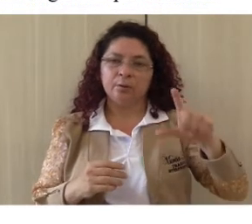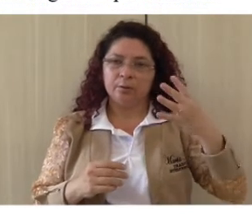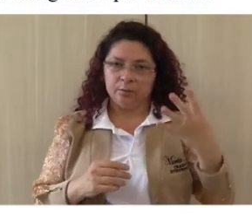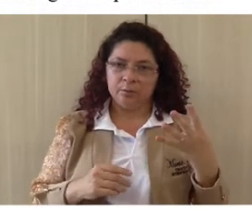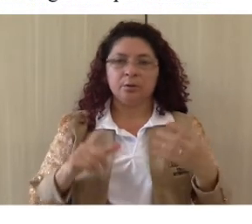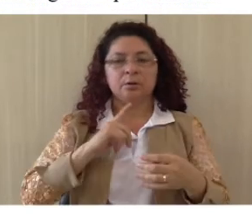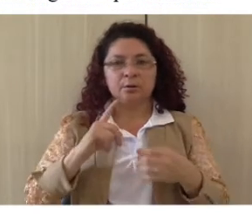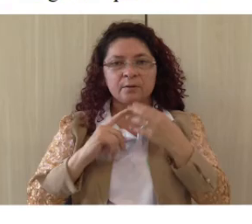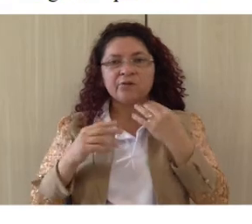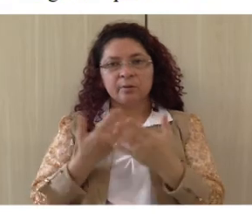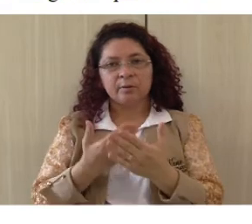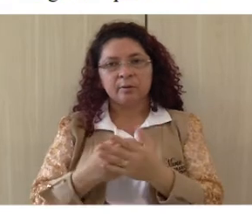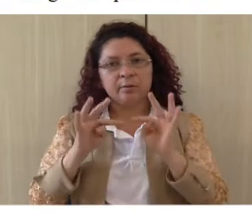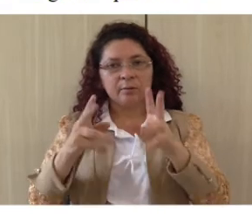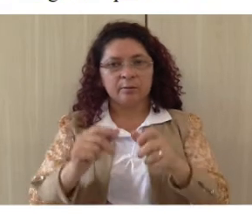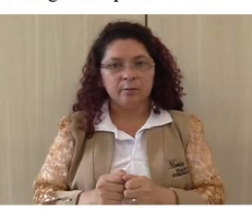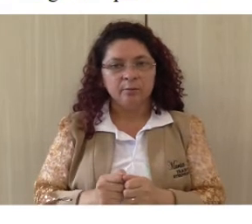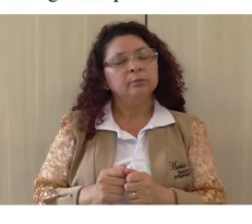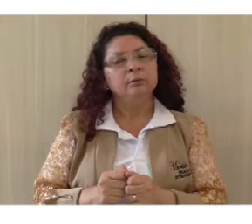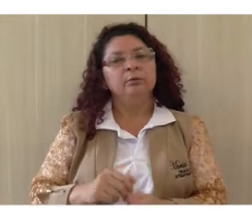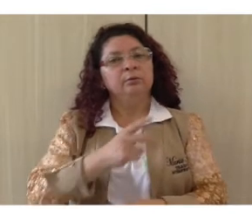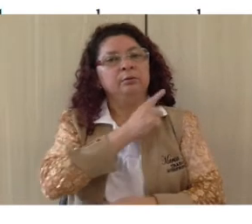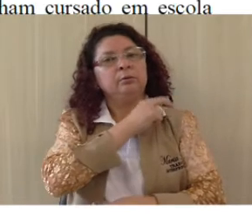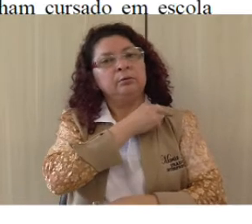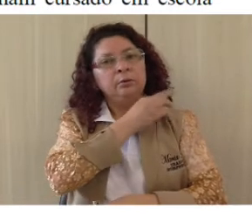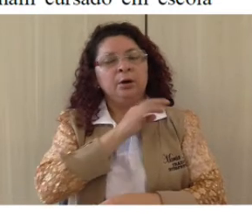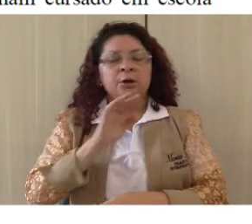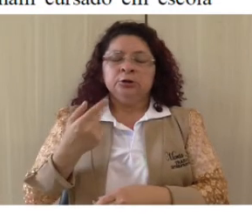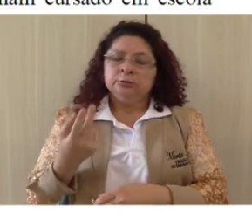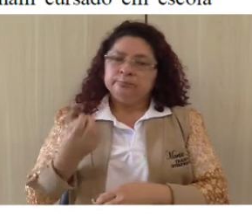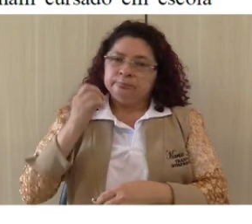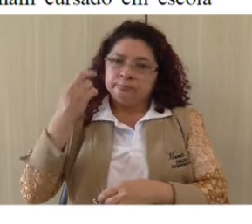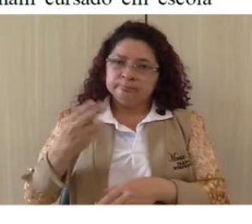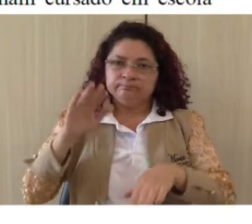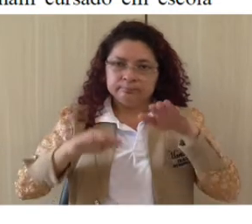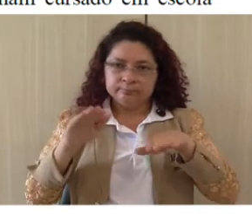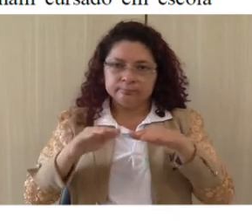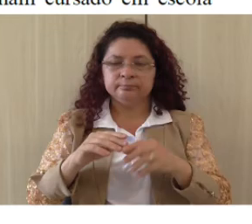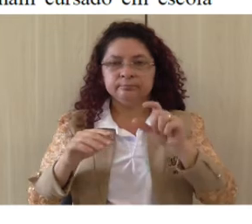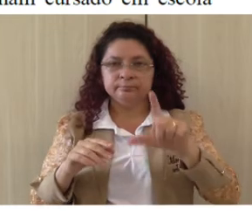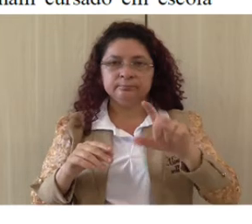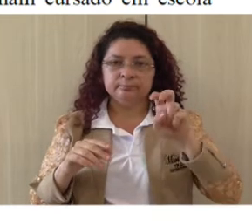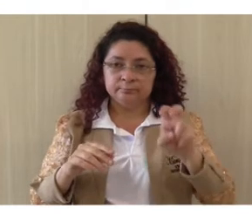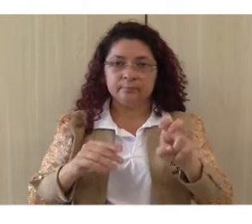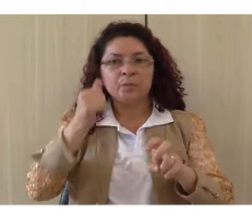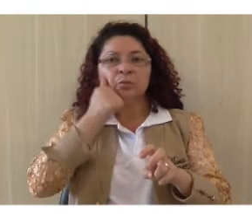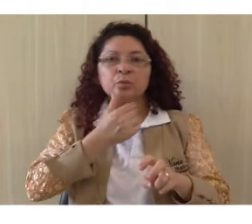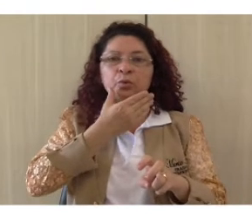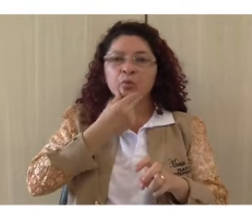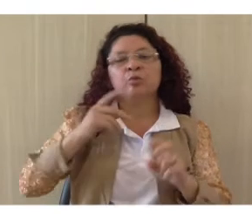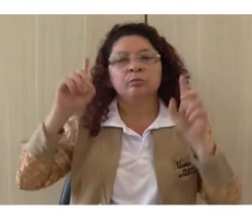tenham cursado em escola pública integralmente o ensino médio ou equivalente. L5. Candidatos ou candidatas